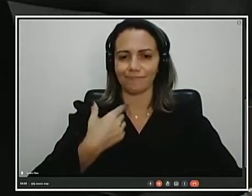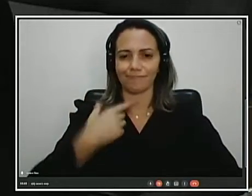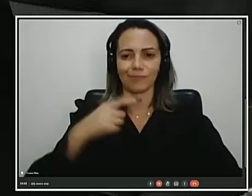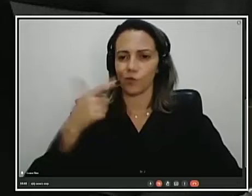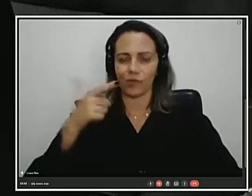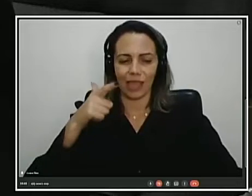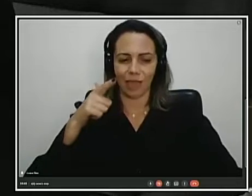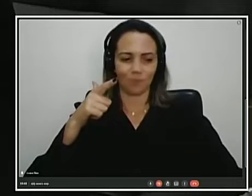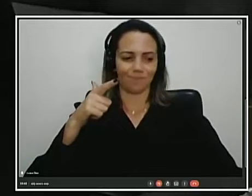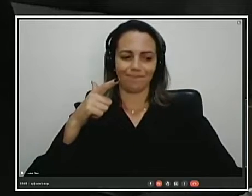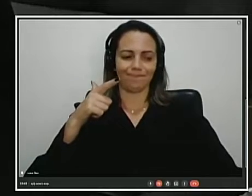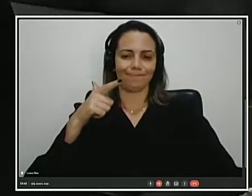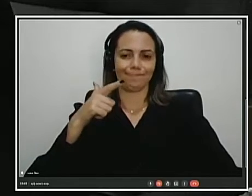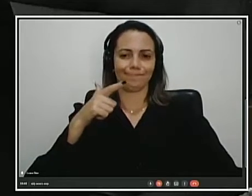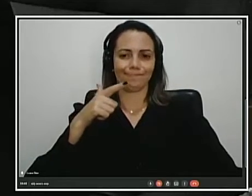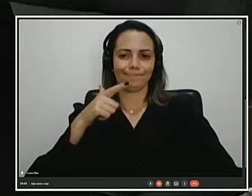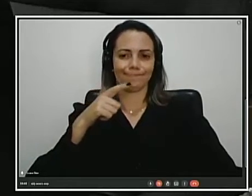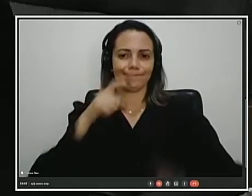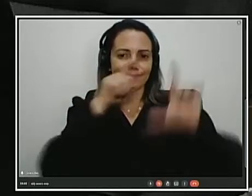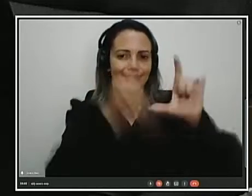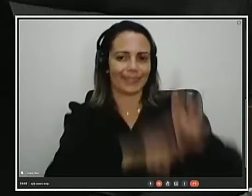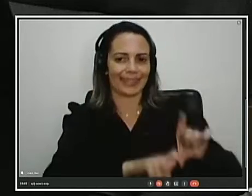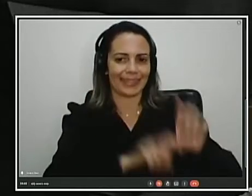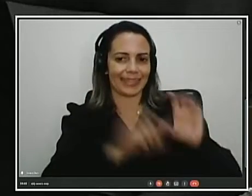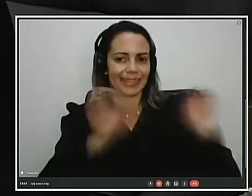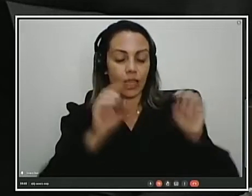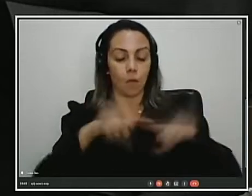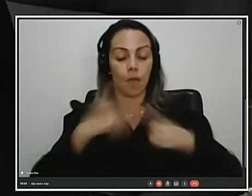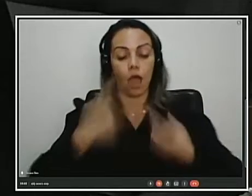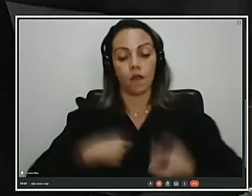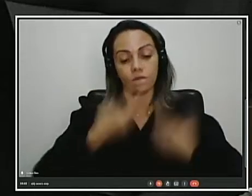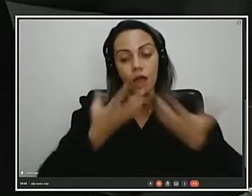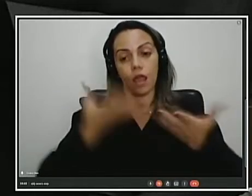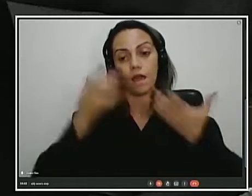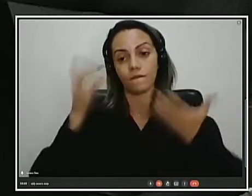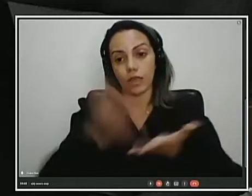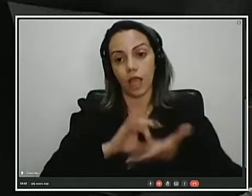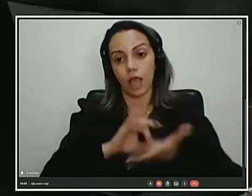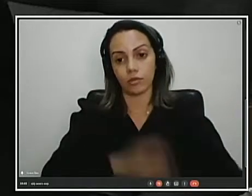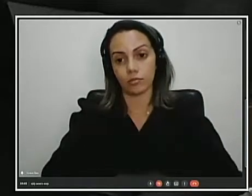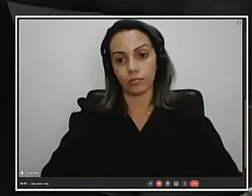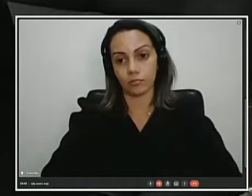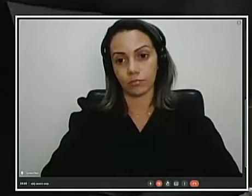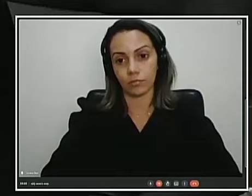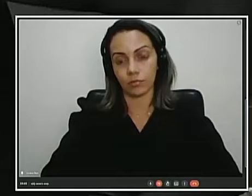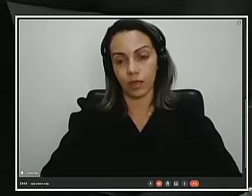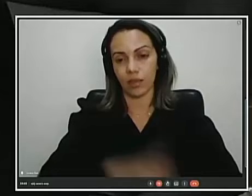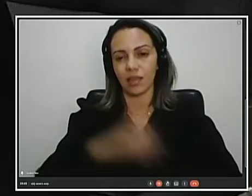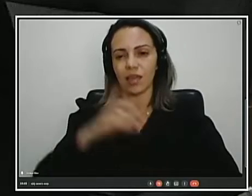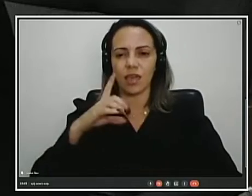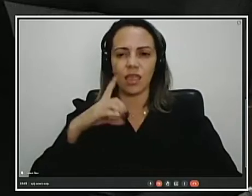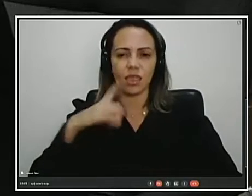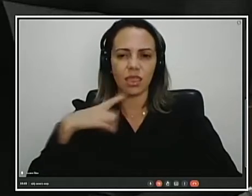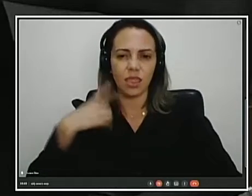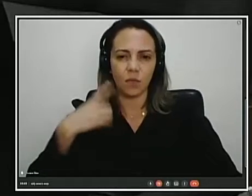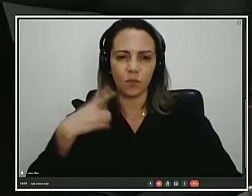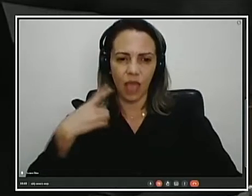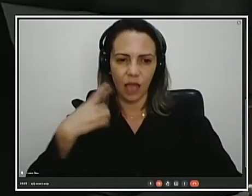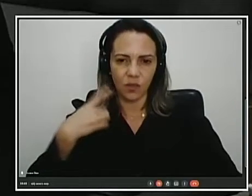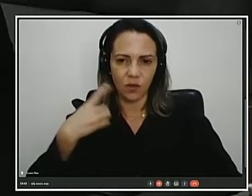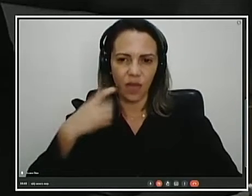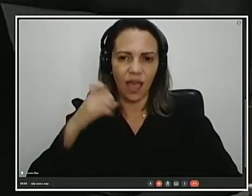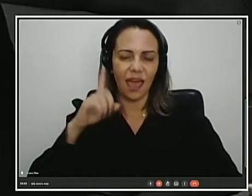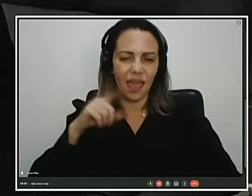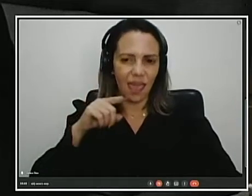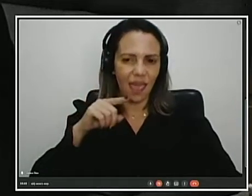com ninguém mas eu falo a verdade ele é braço direito do governador Ratinho Junior como foi citado